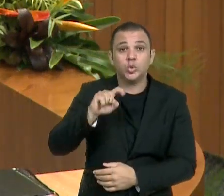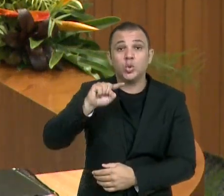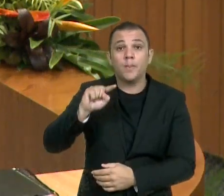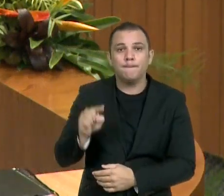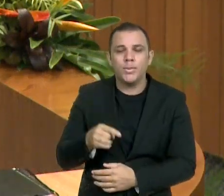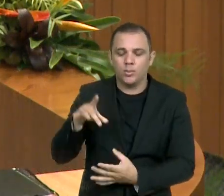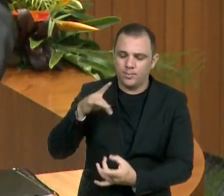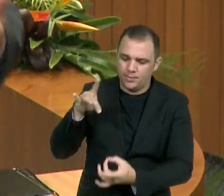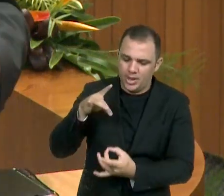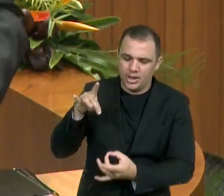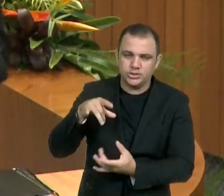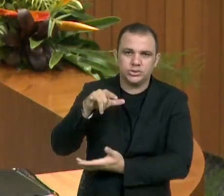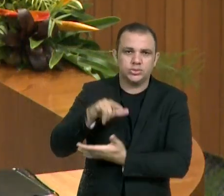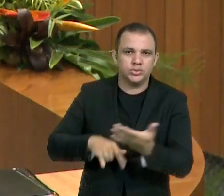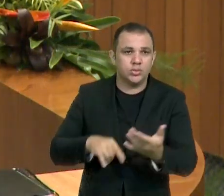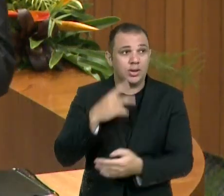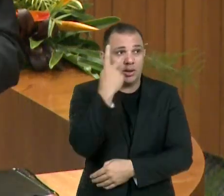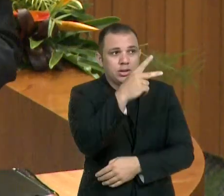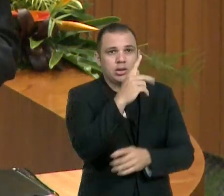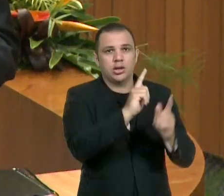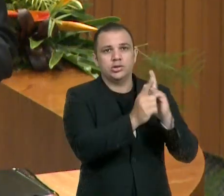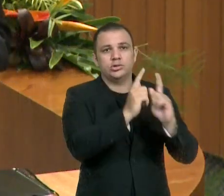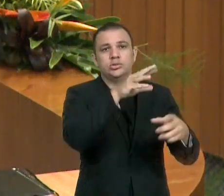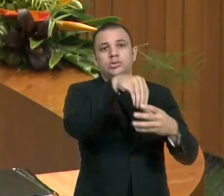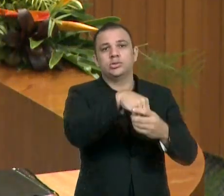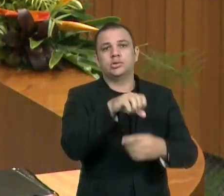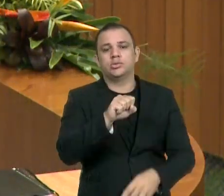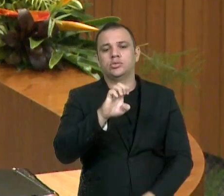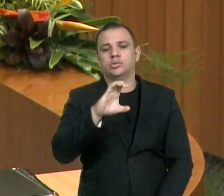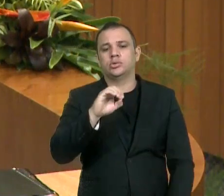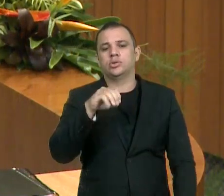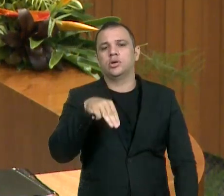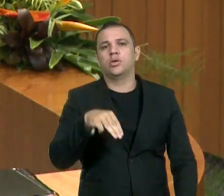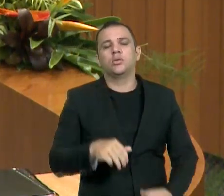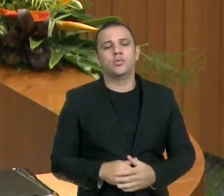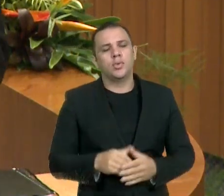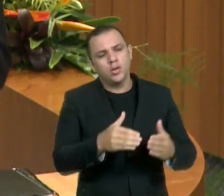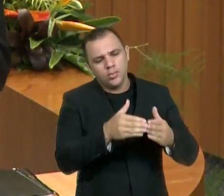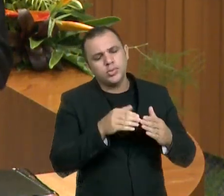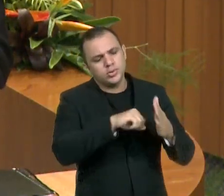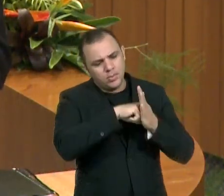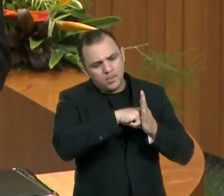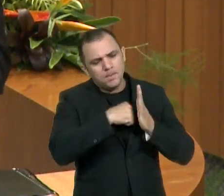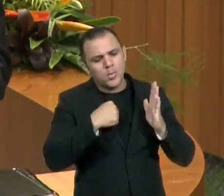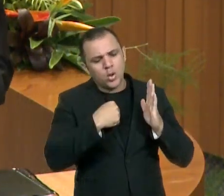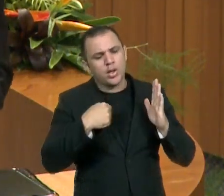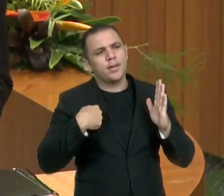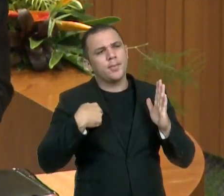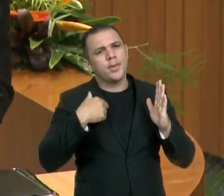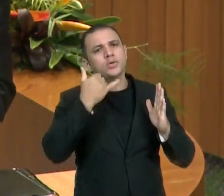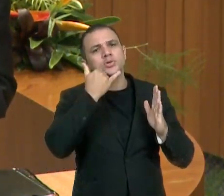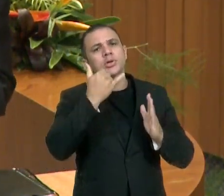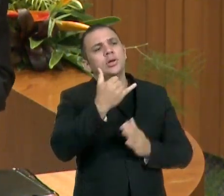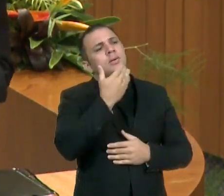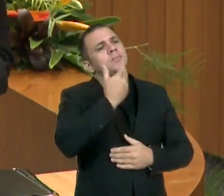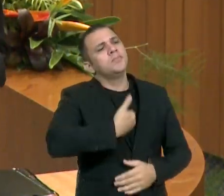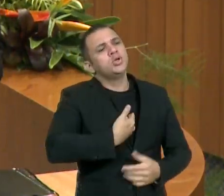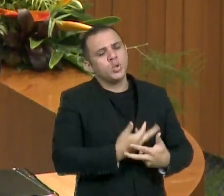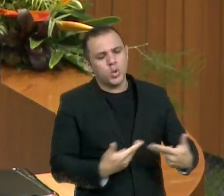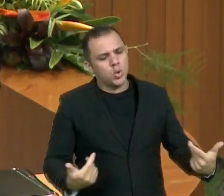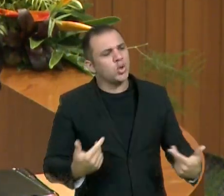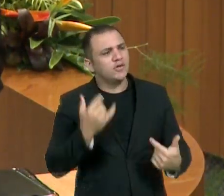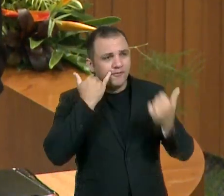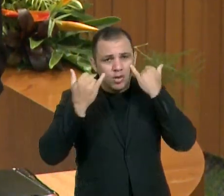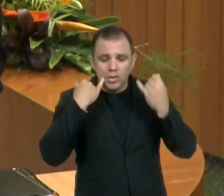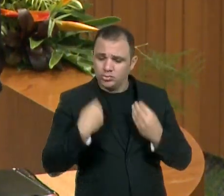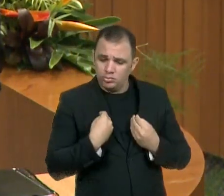SECOM. Eu só preciso que tu me desbloqueie e que peça o que quiser, porque nós estamos aqui prestando serviço